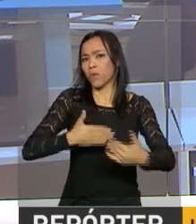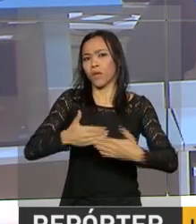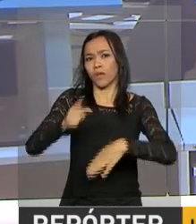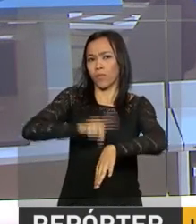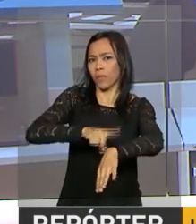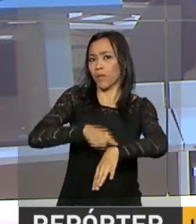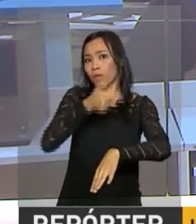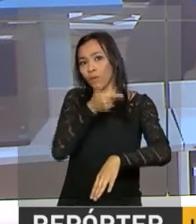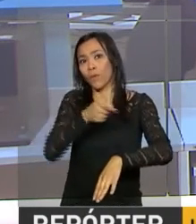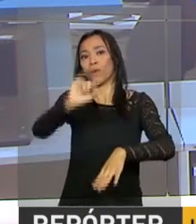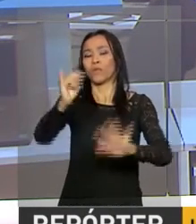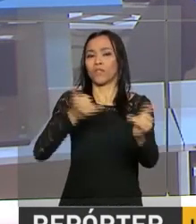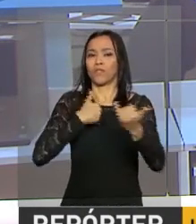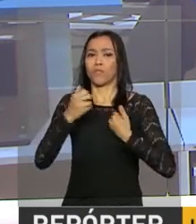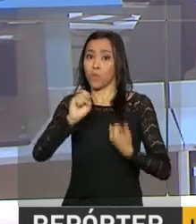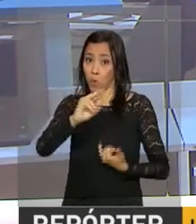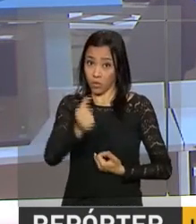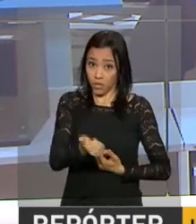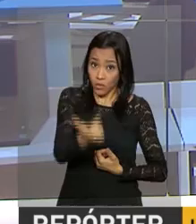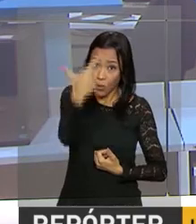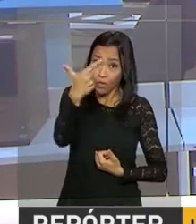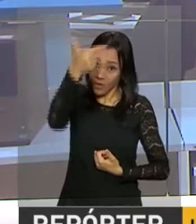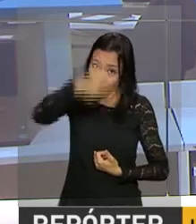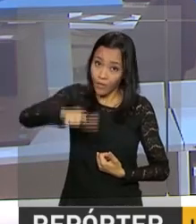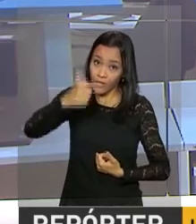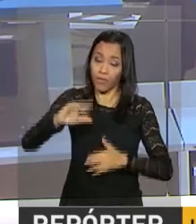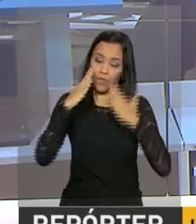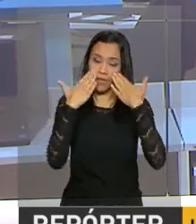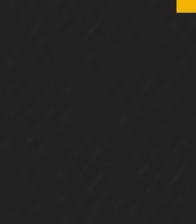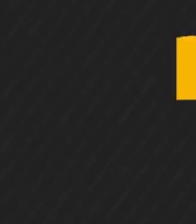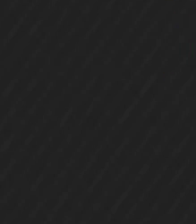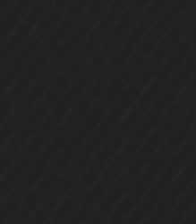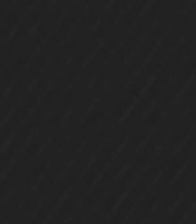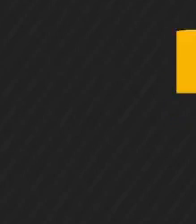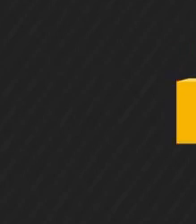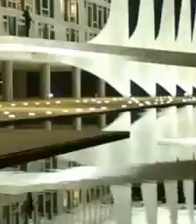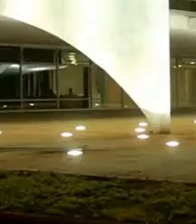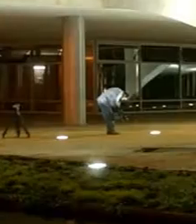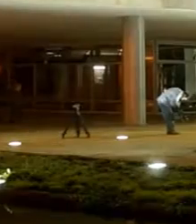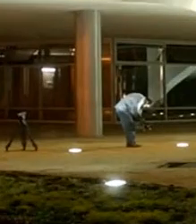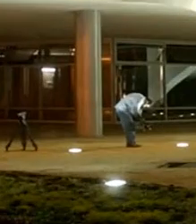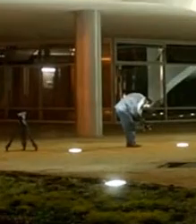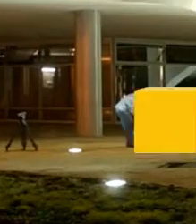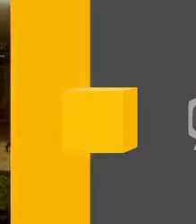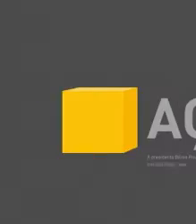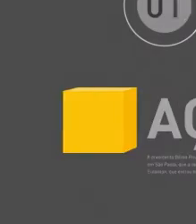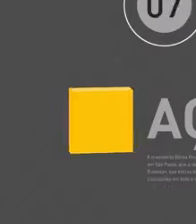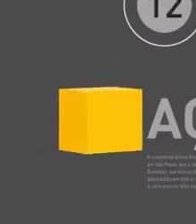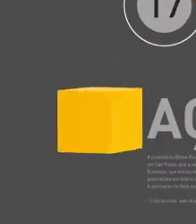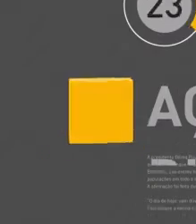com outras informações ou ao meio-dia na próxima edição do Repórter NBR.